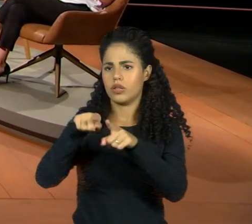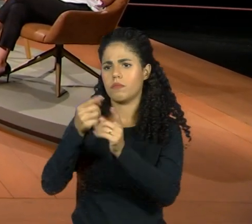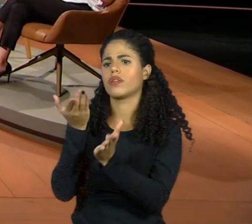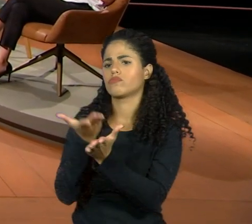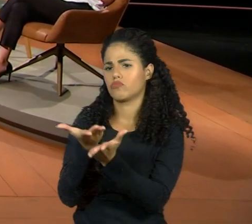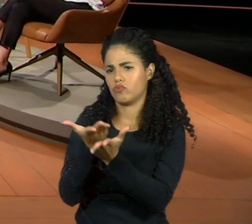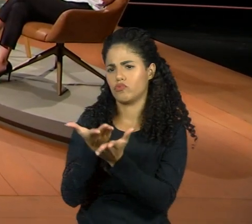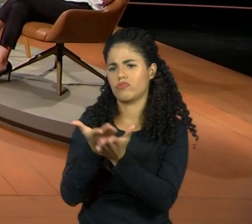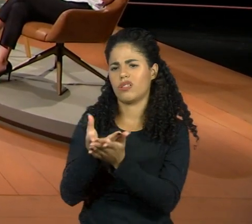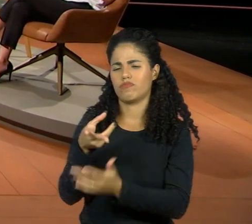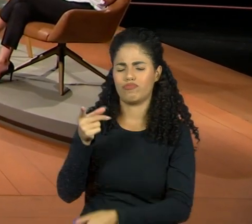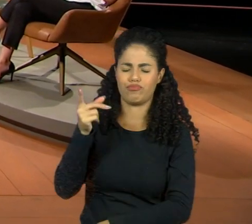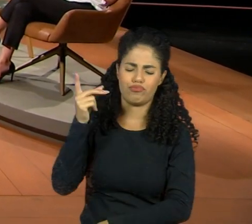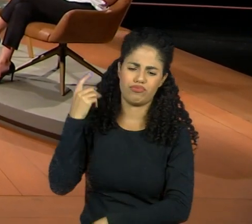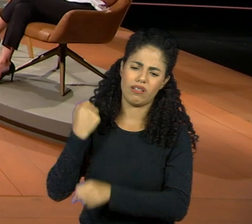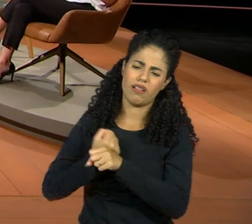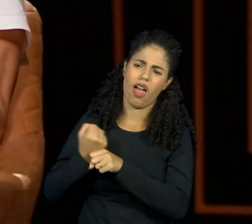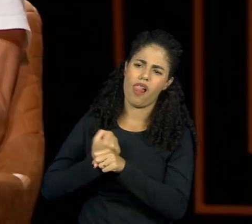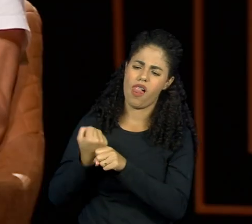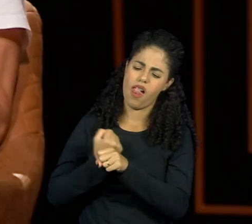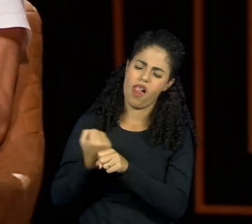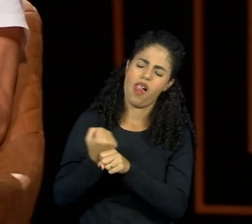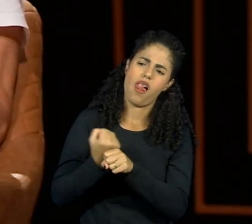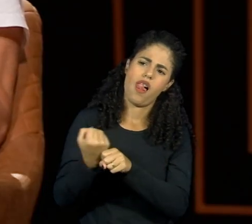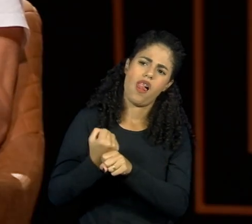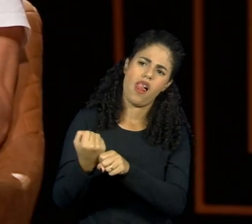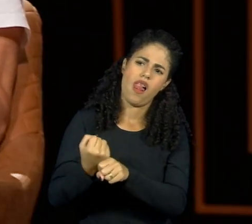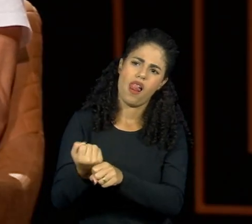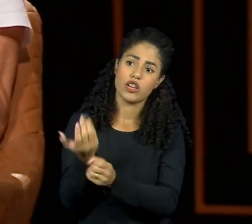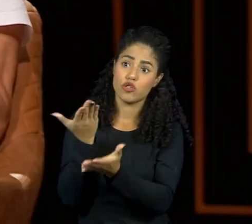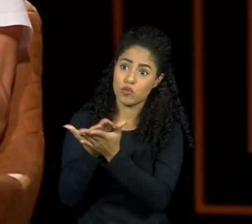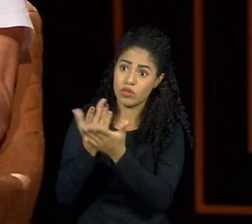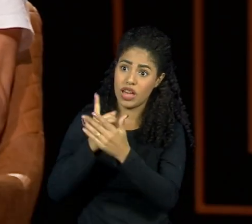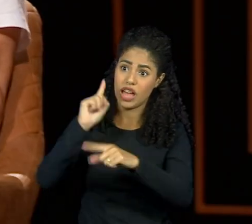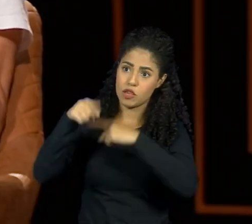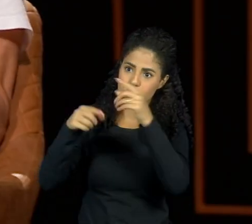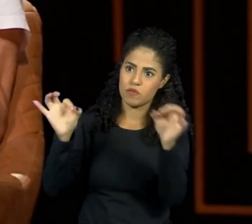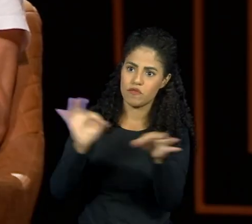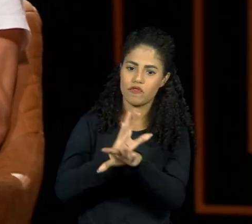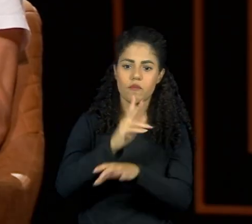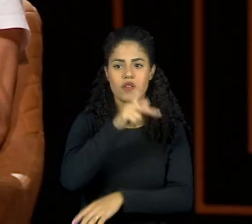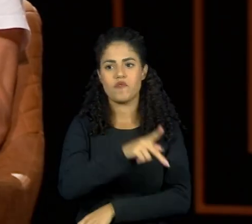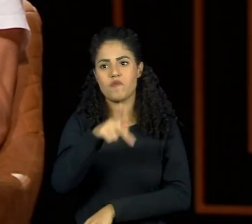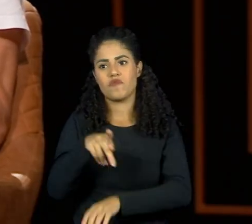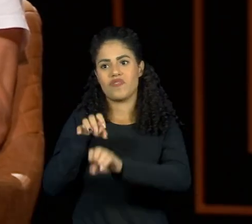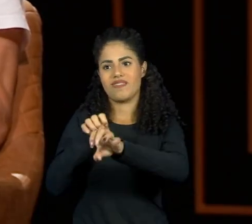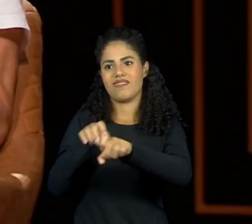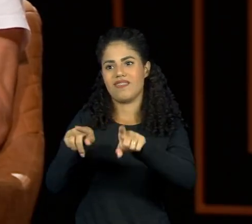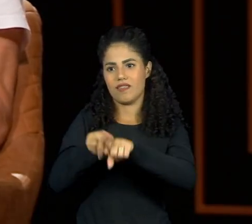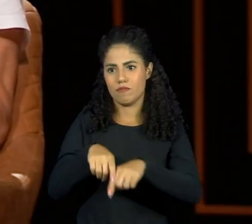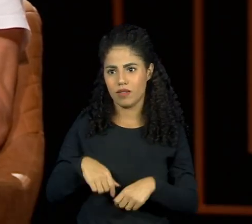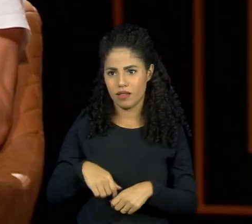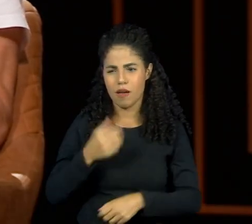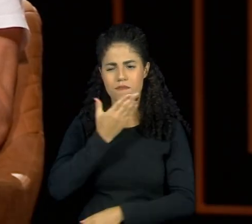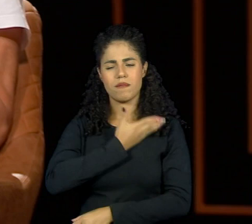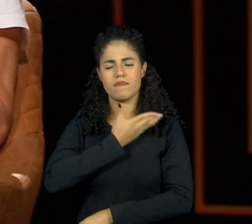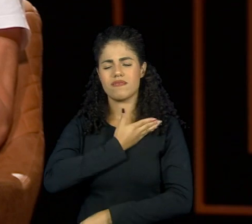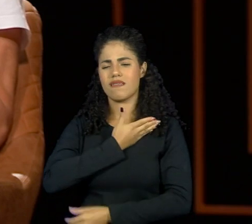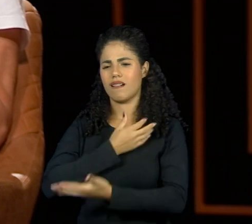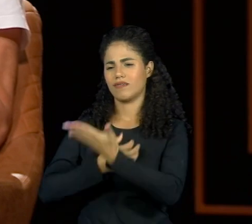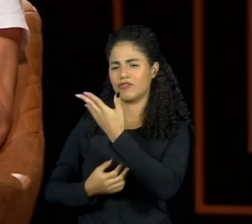lá anos, e dei aula lá anos também, né? Mas, acima de tudo, a minha amizade com